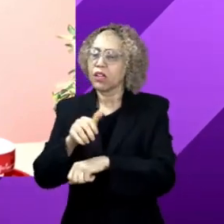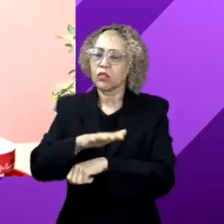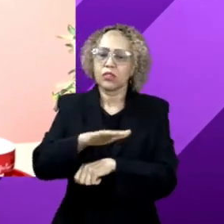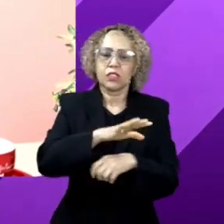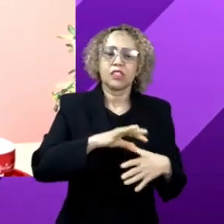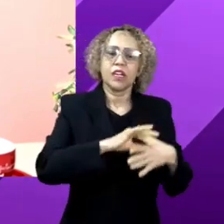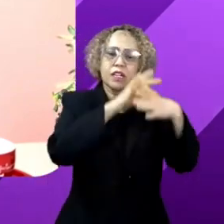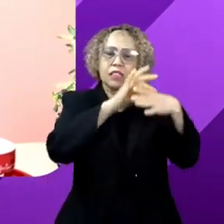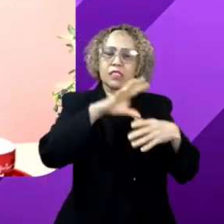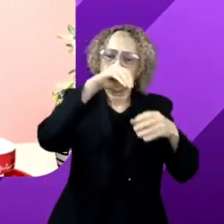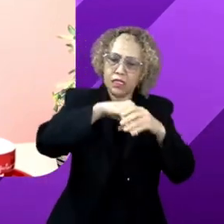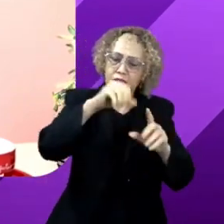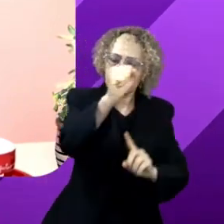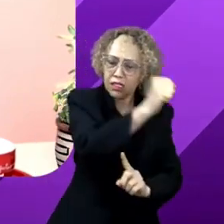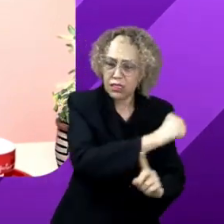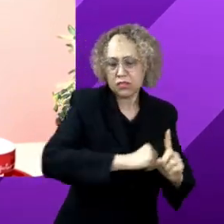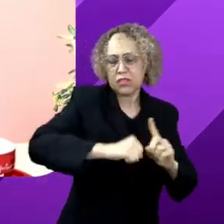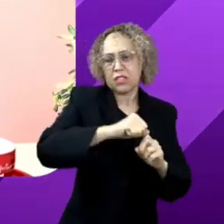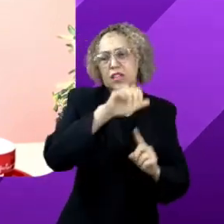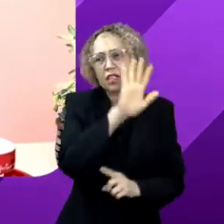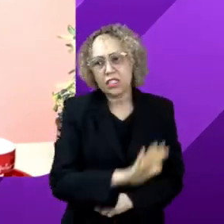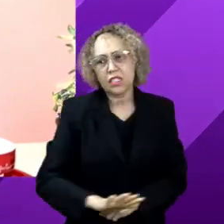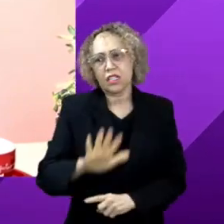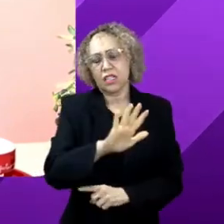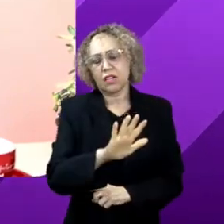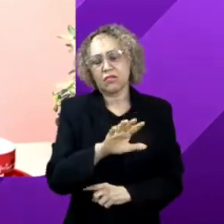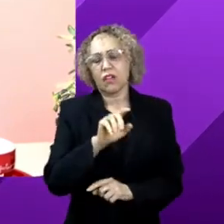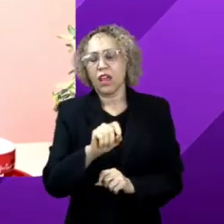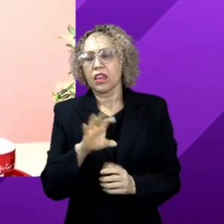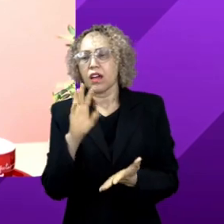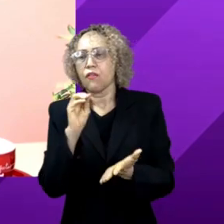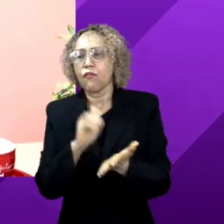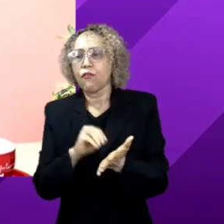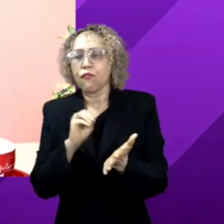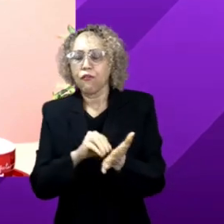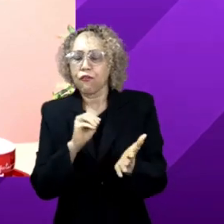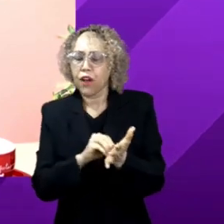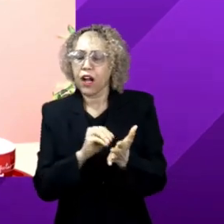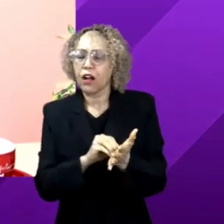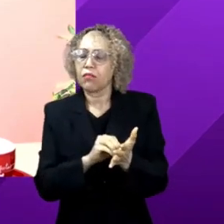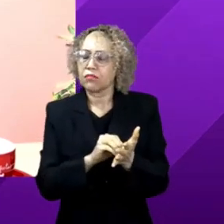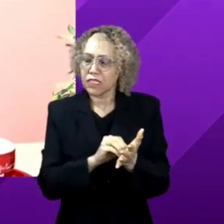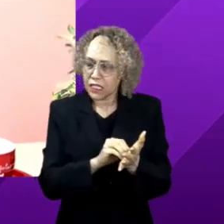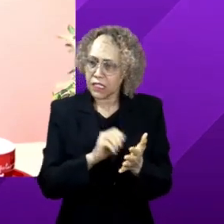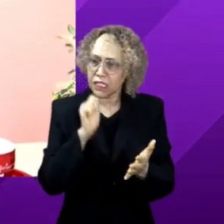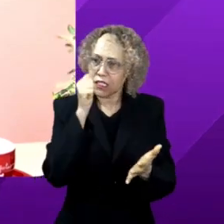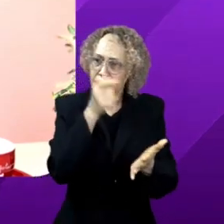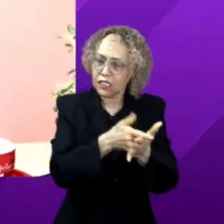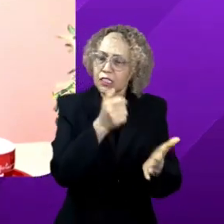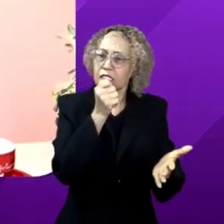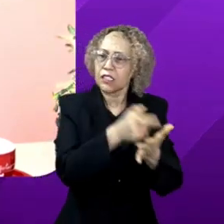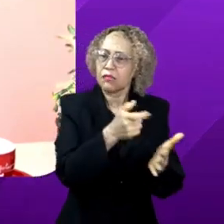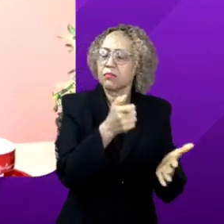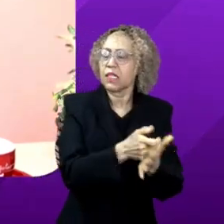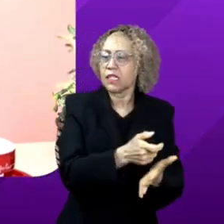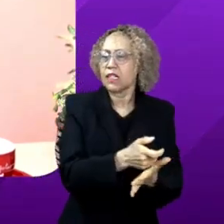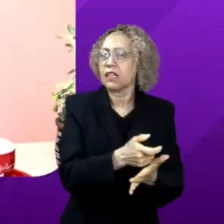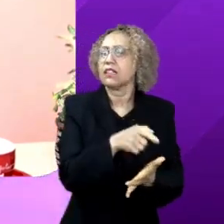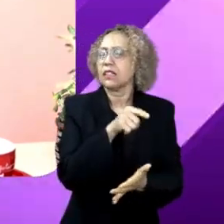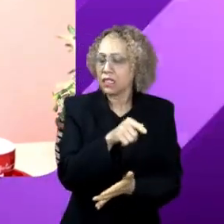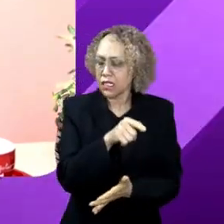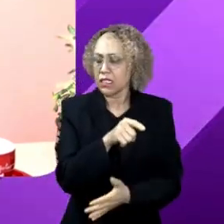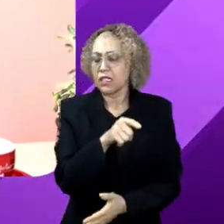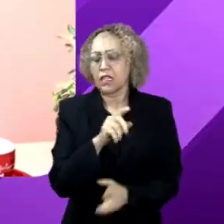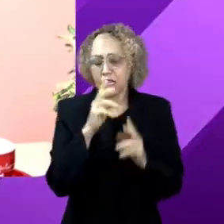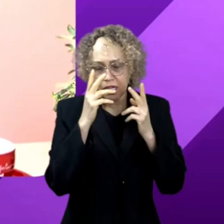sociedade. Esse gargalo da socialização do trabalho e do cuidado, ele, na minha opinião, é o grande gargalo